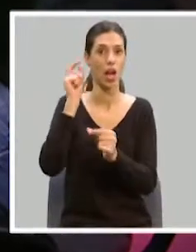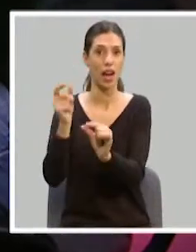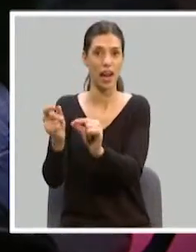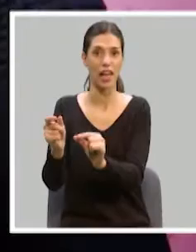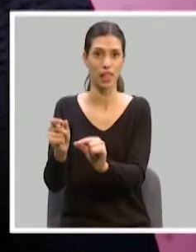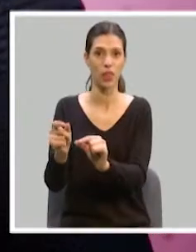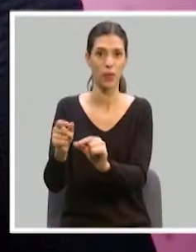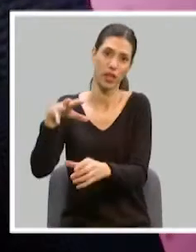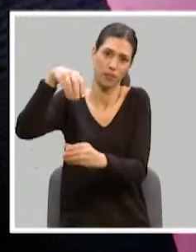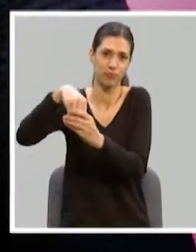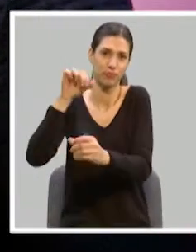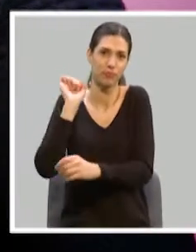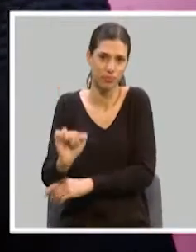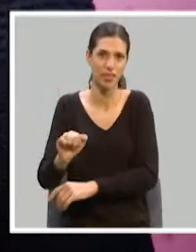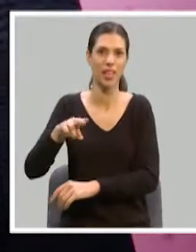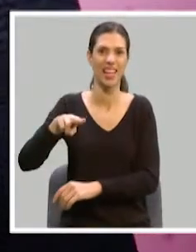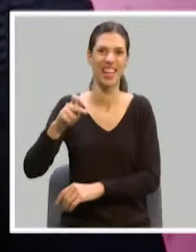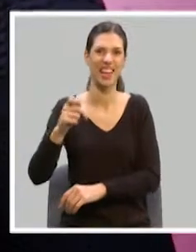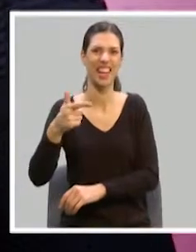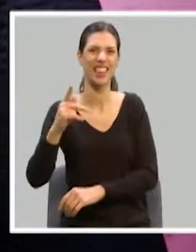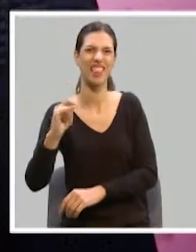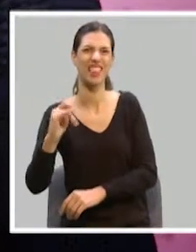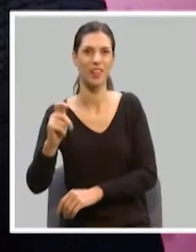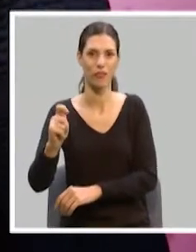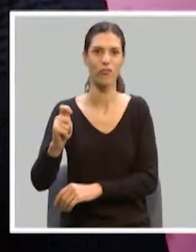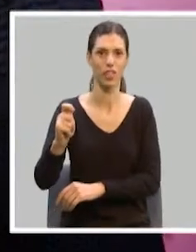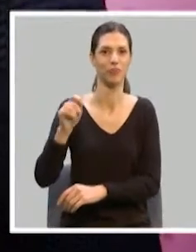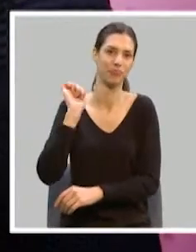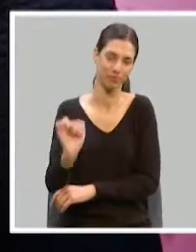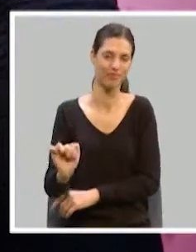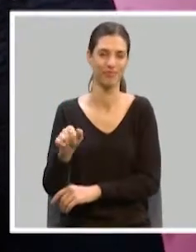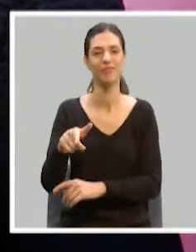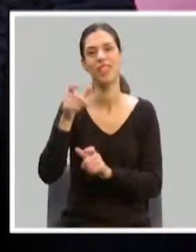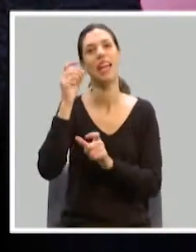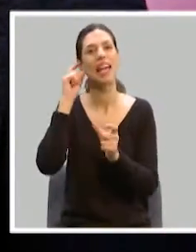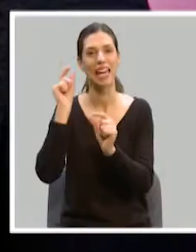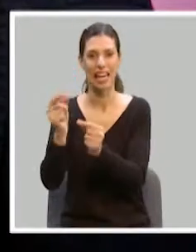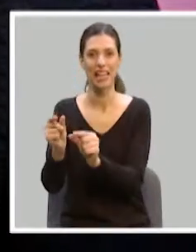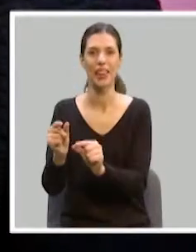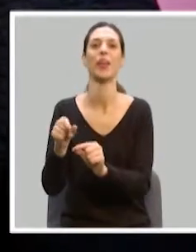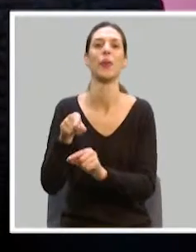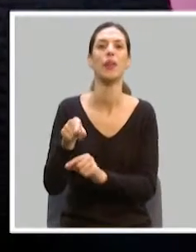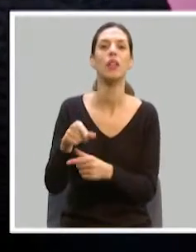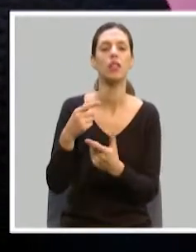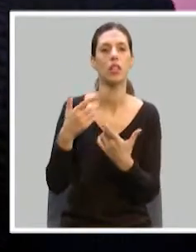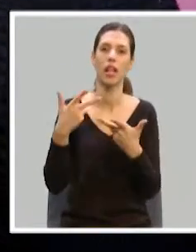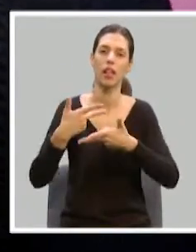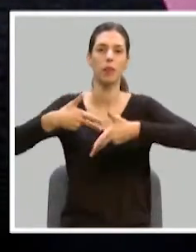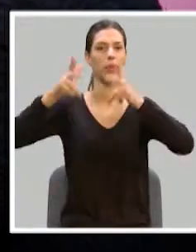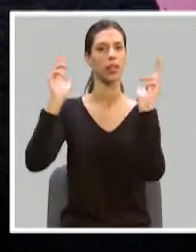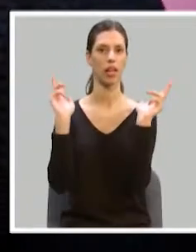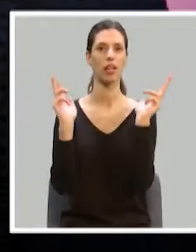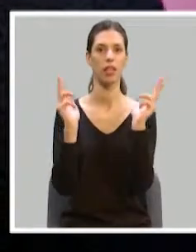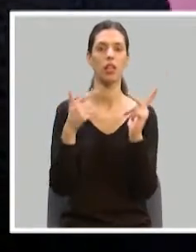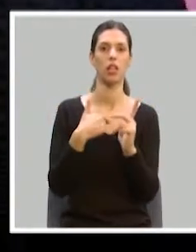rádio a quem é um nativo de rádio para usar uma expressão agora muito em voga porque não negativo de rádio é uma É uma sensação de